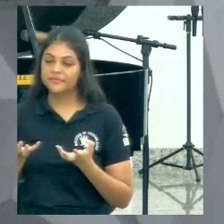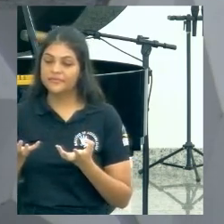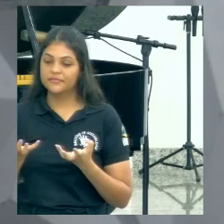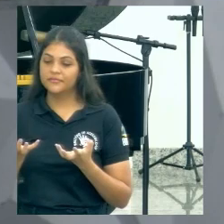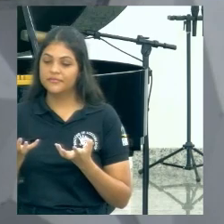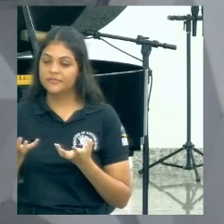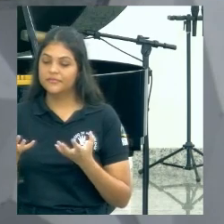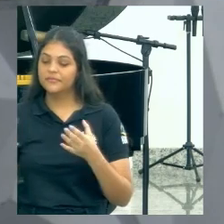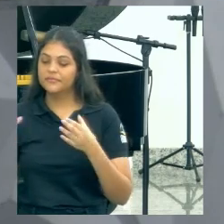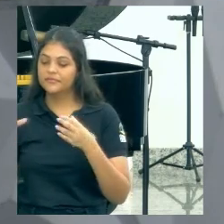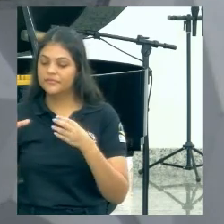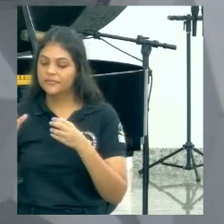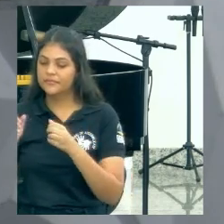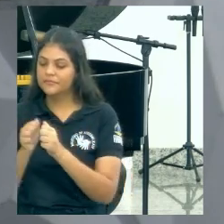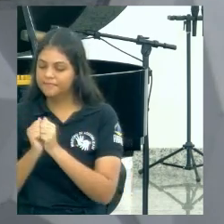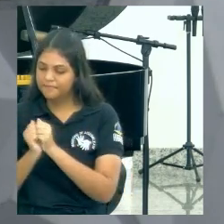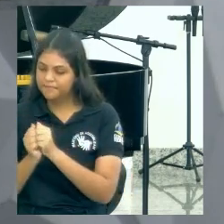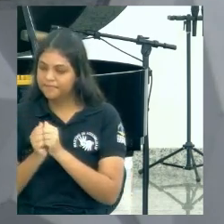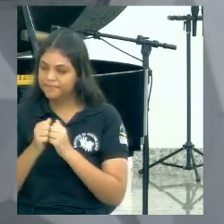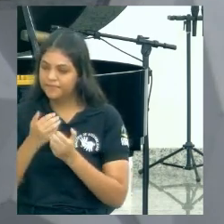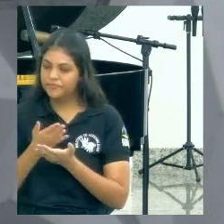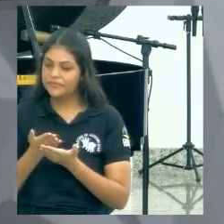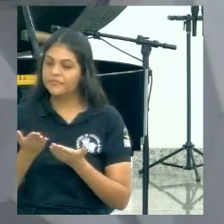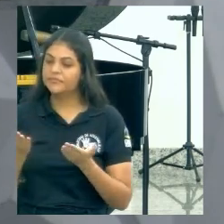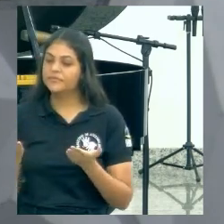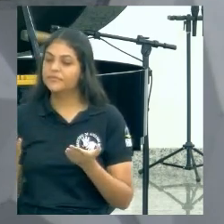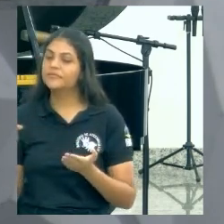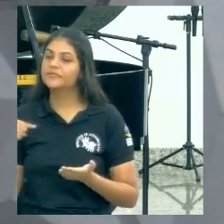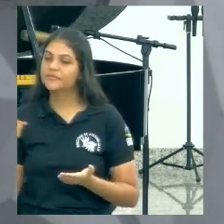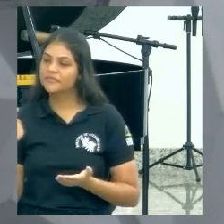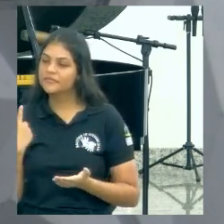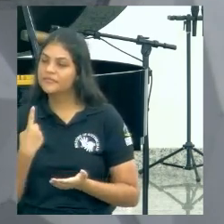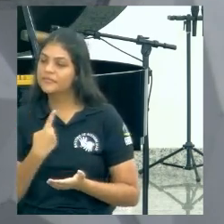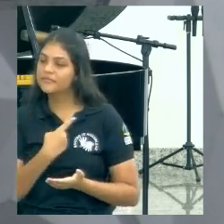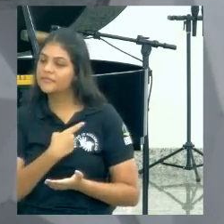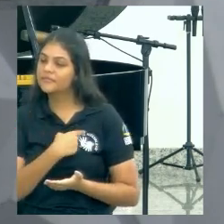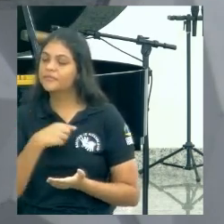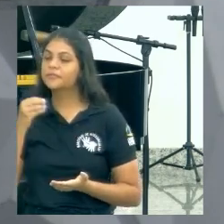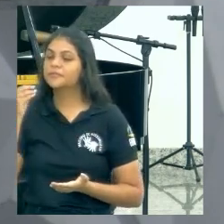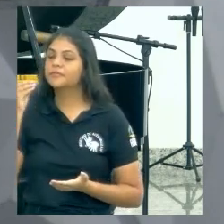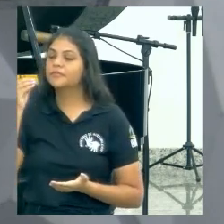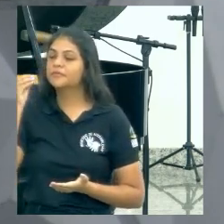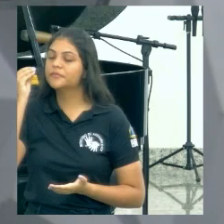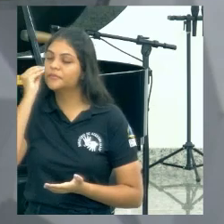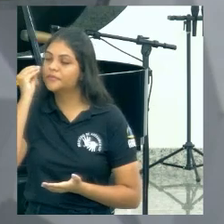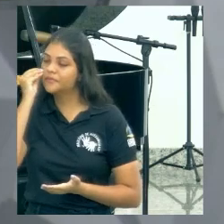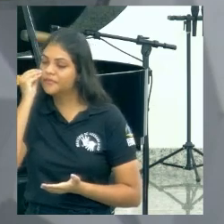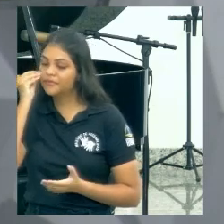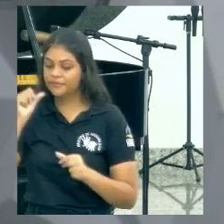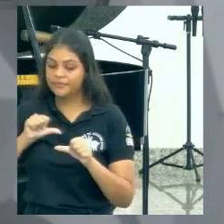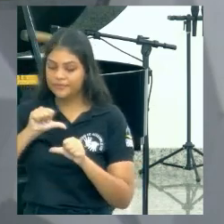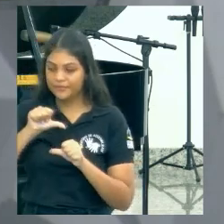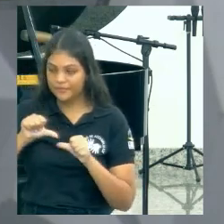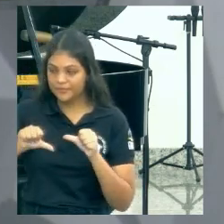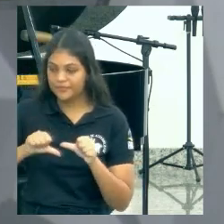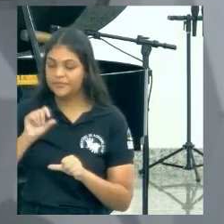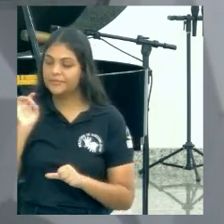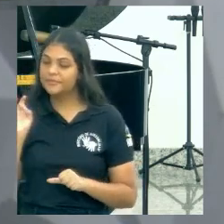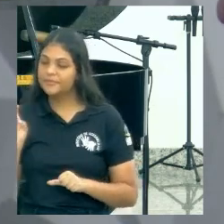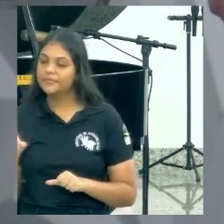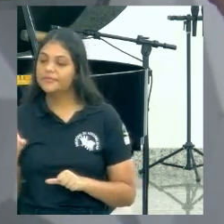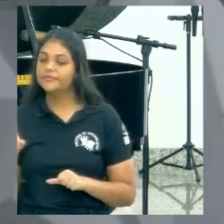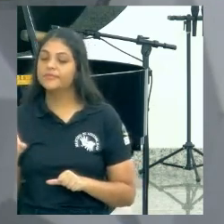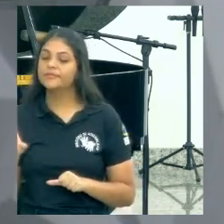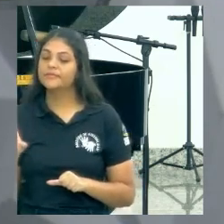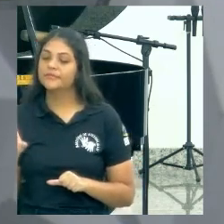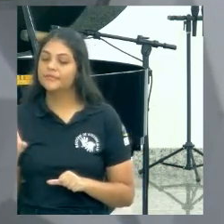ficar conosco, a gente tem a oportunidade de mudar somente